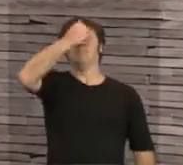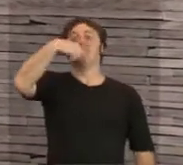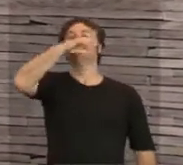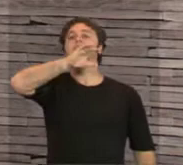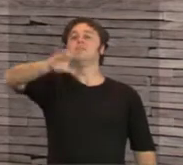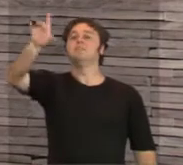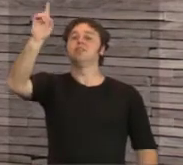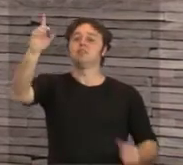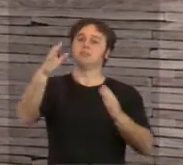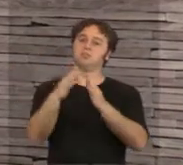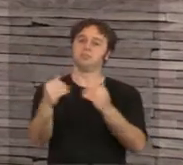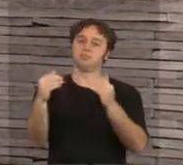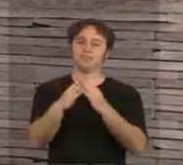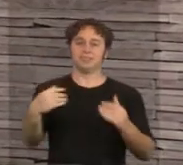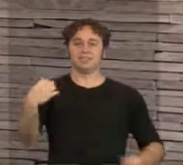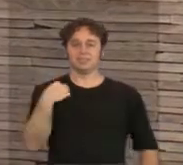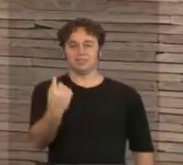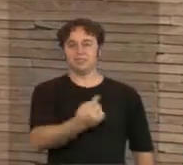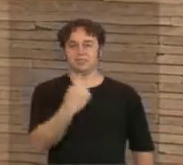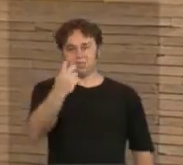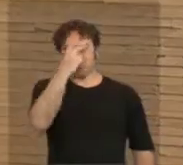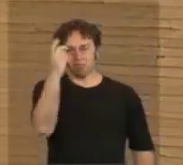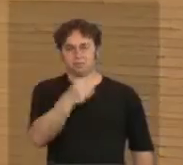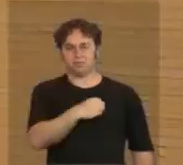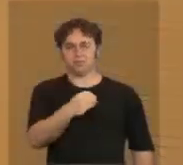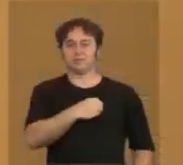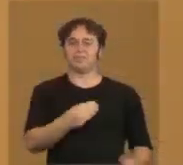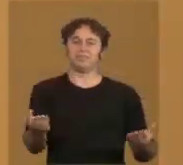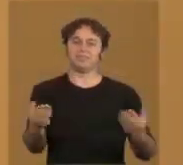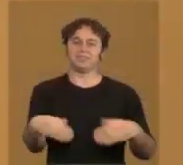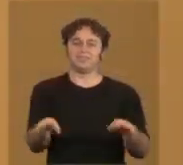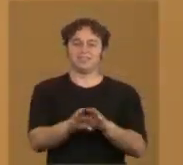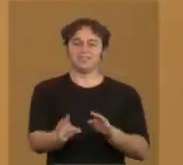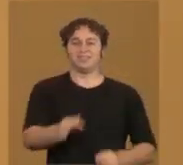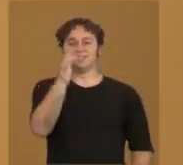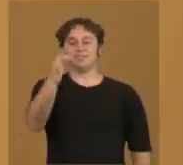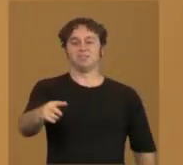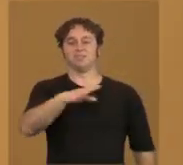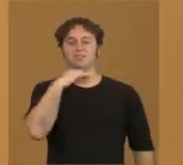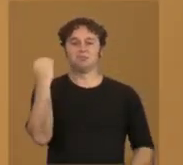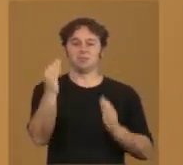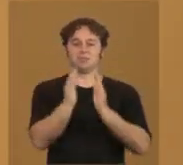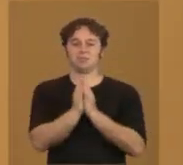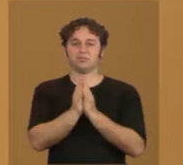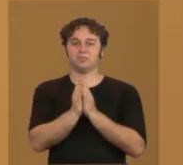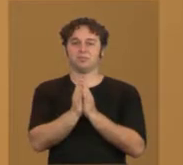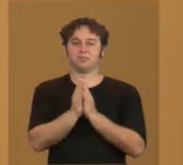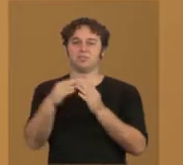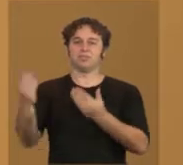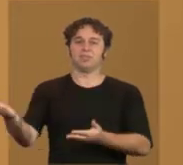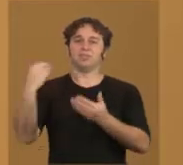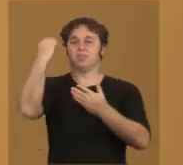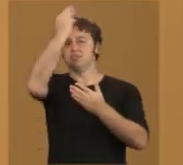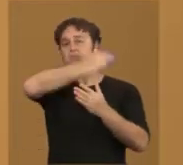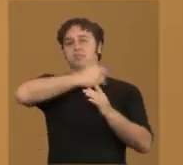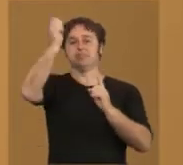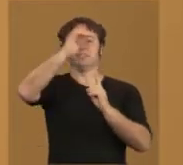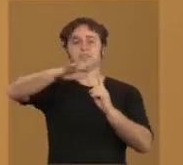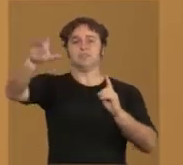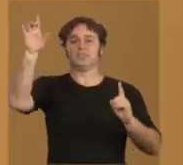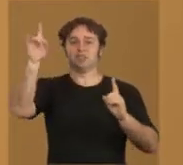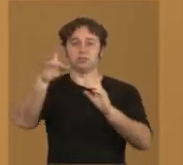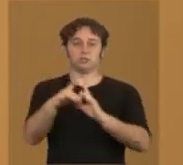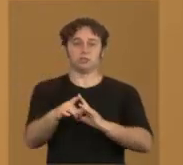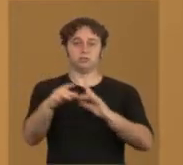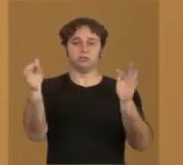Jesus. Santa Maria, Mãe de Deus, rogai por nós, pecadores, agora e na hora de nossa morte. Ave Maria,